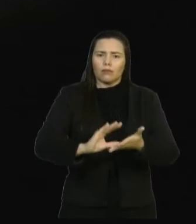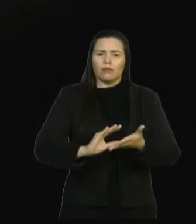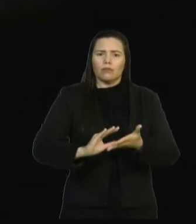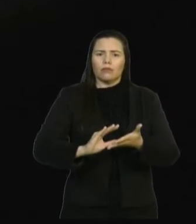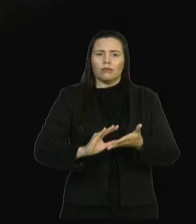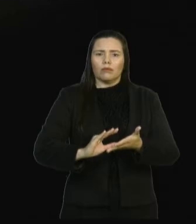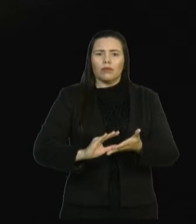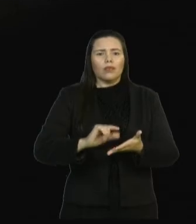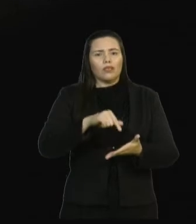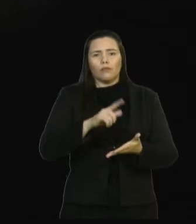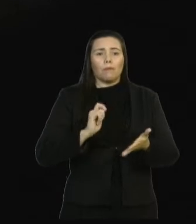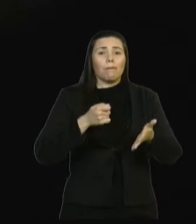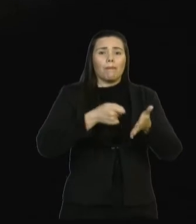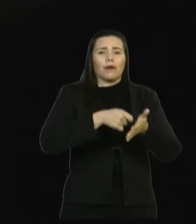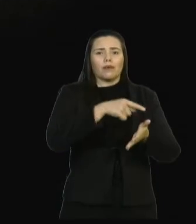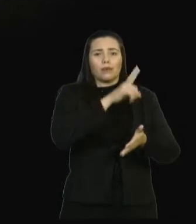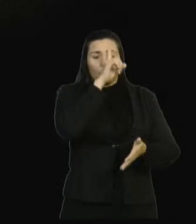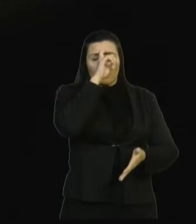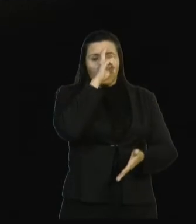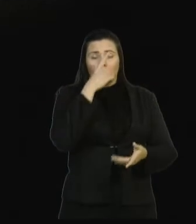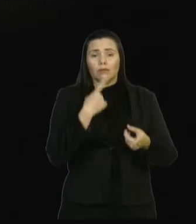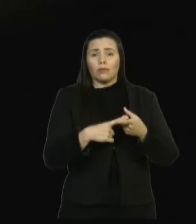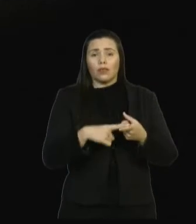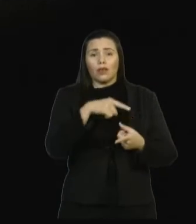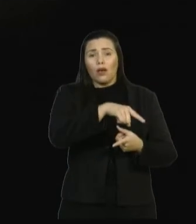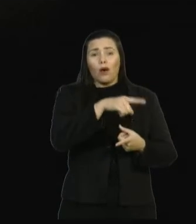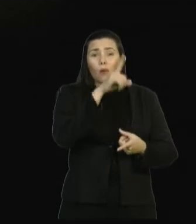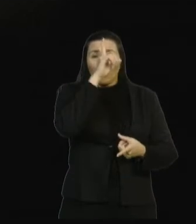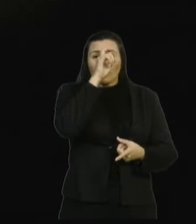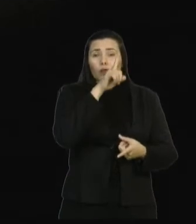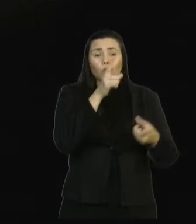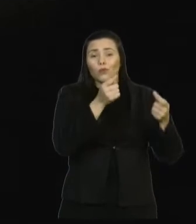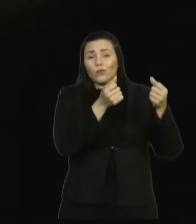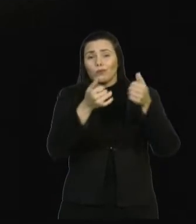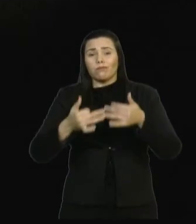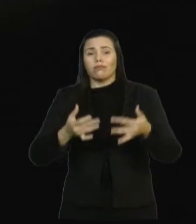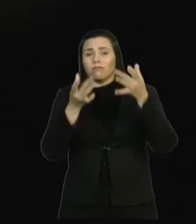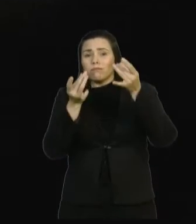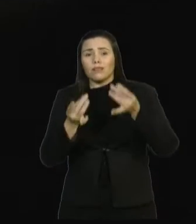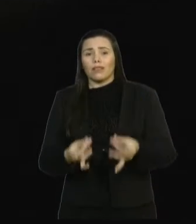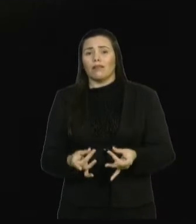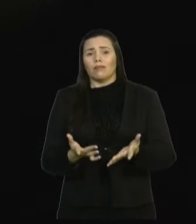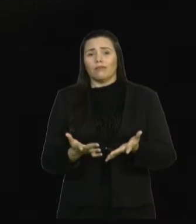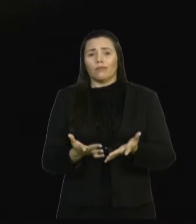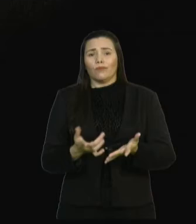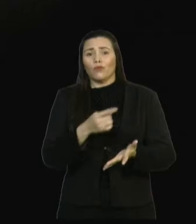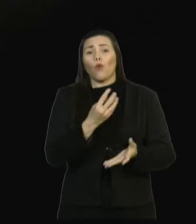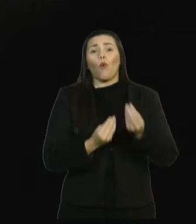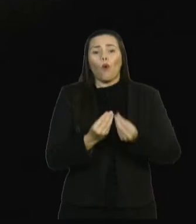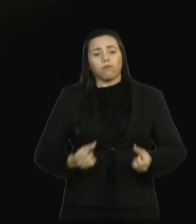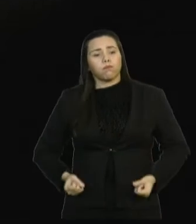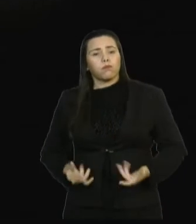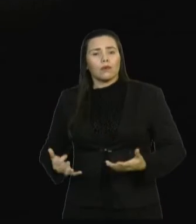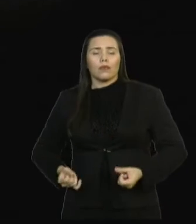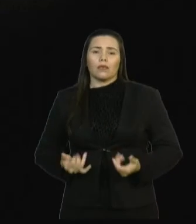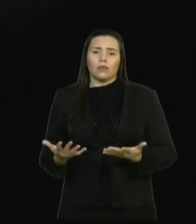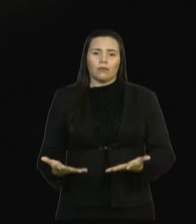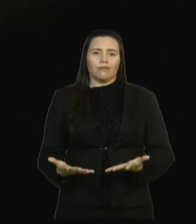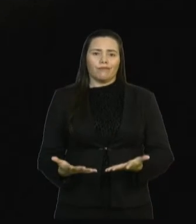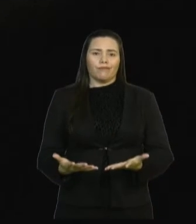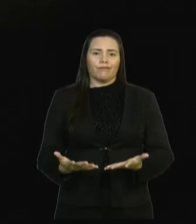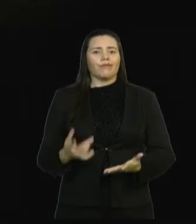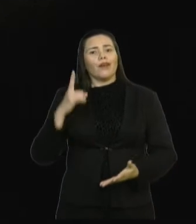pela inadimplência, pela falta de responsabilidade do hospital, que não se quita diante